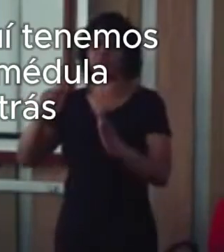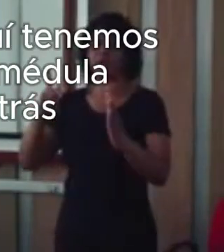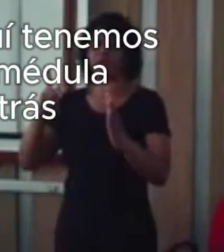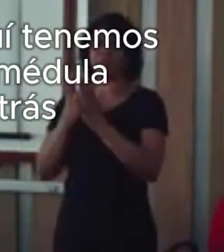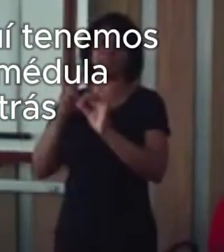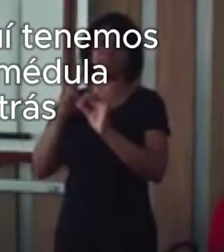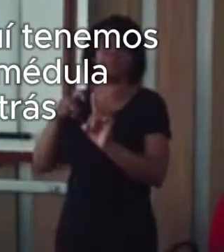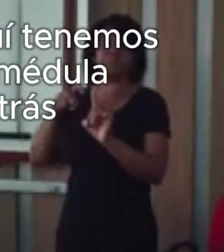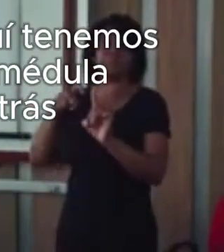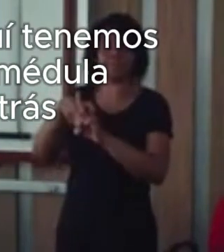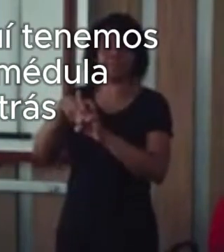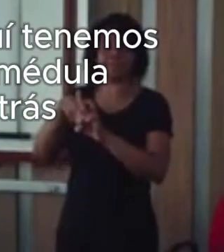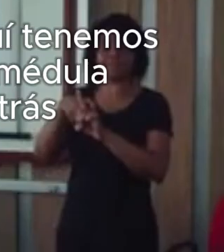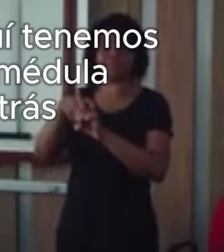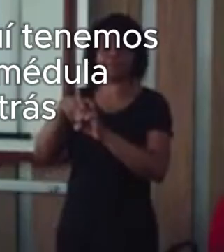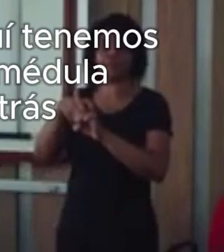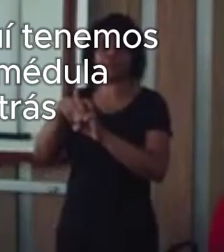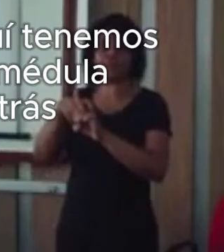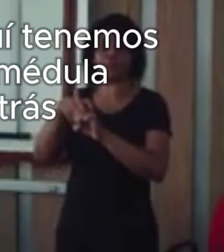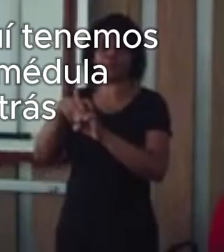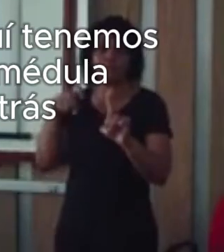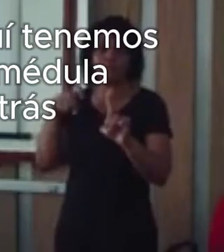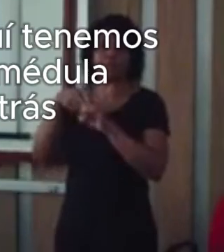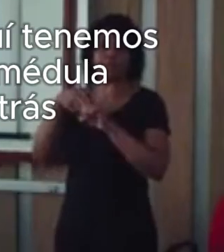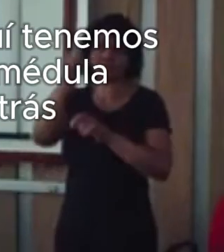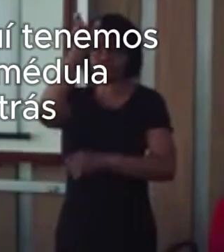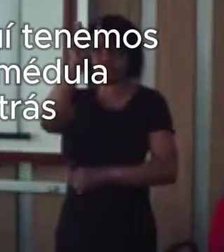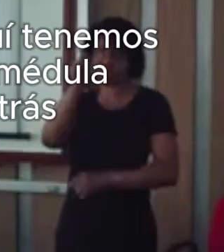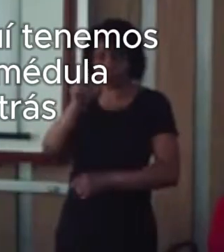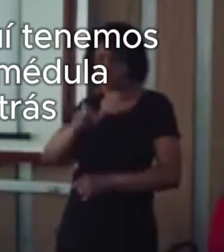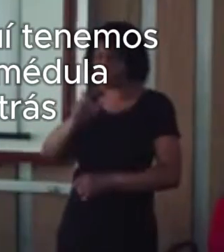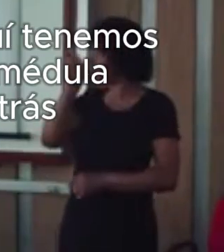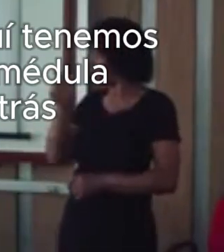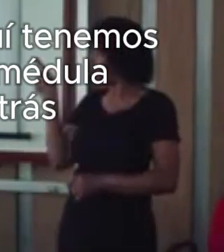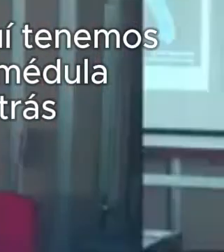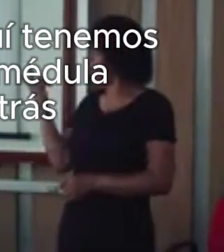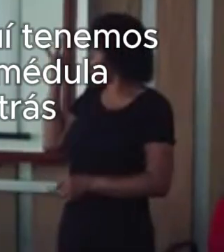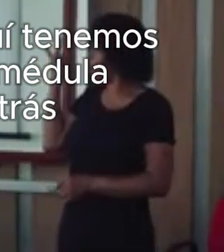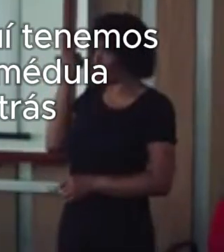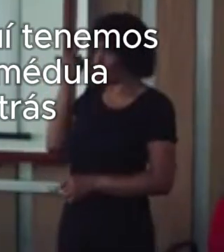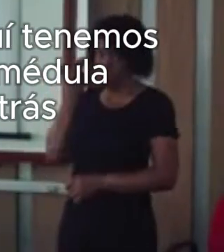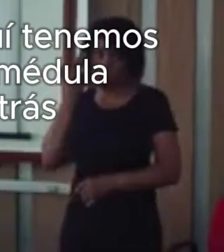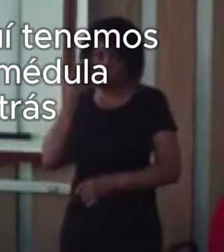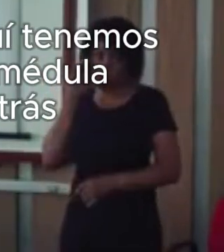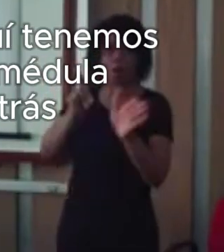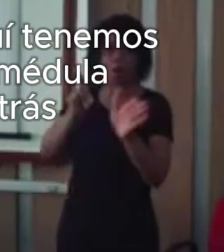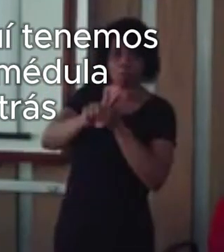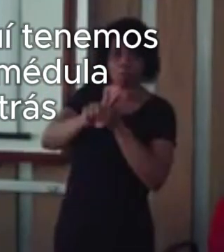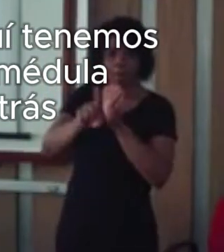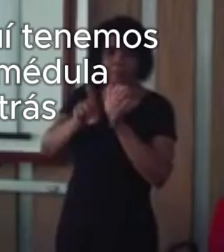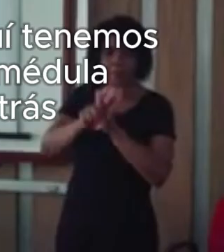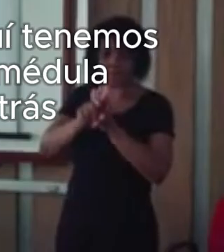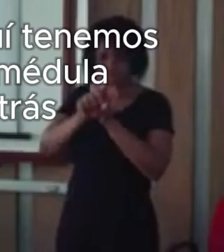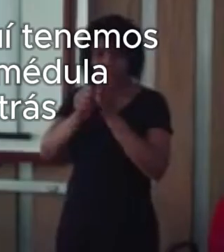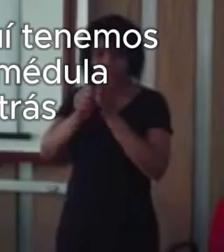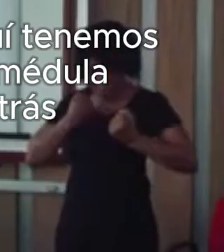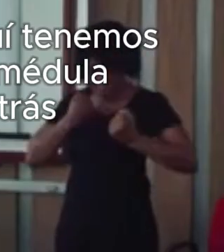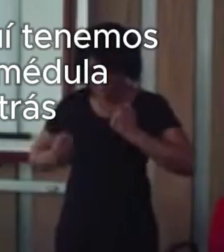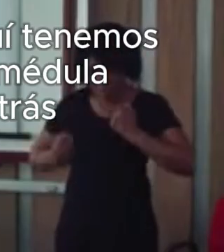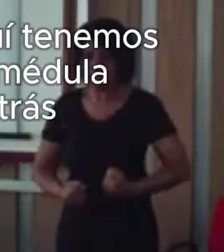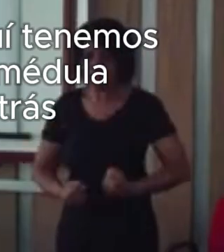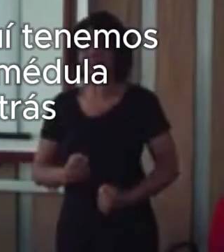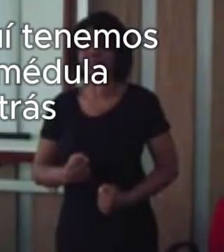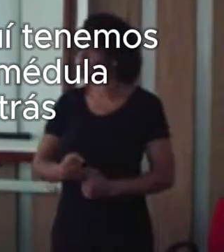lesão, numa lesão medular. Então, isso aqui é uma medula normal, um exame de ressonância. A gente vê a medula, esse